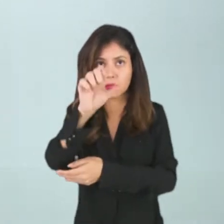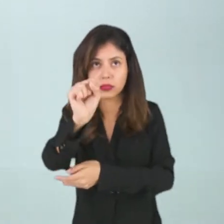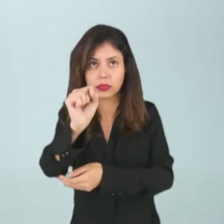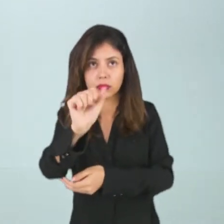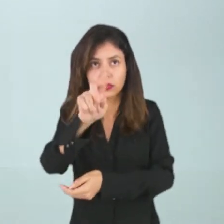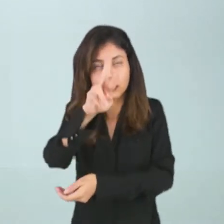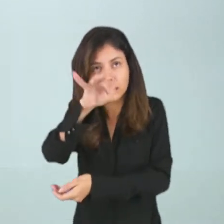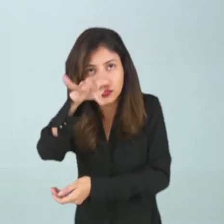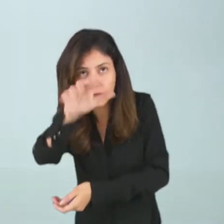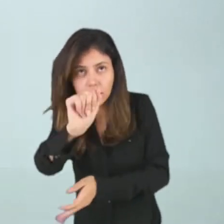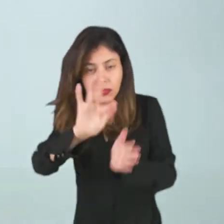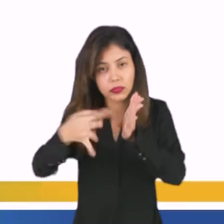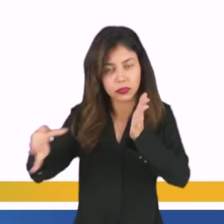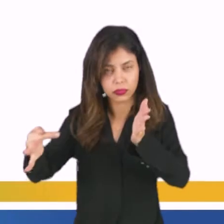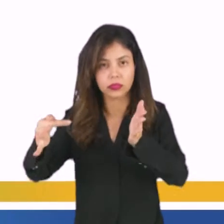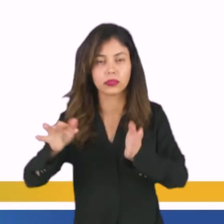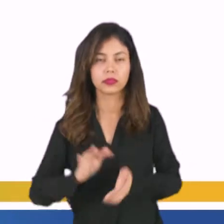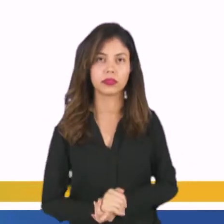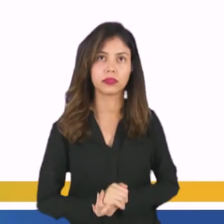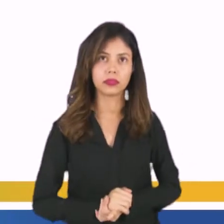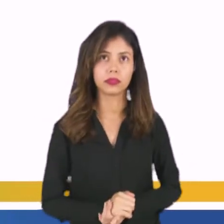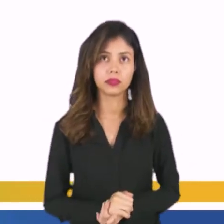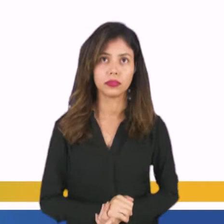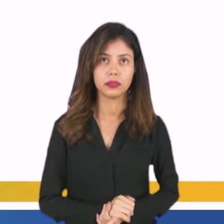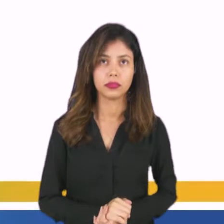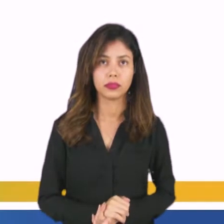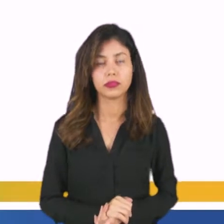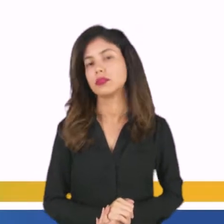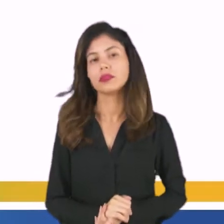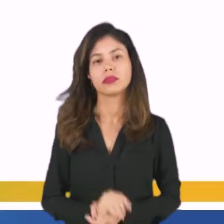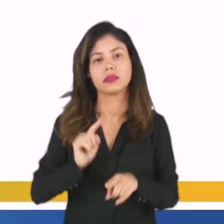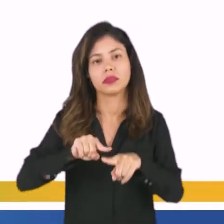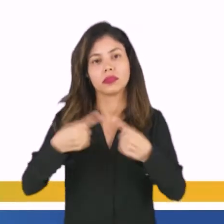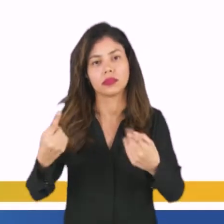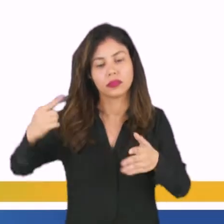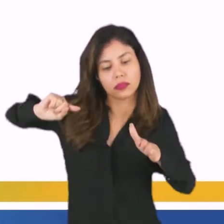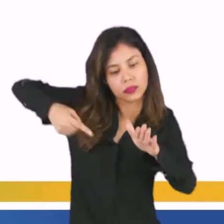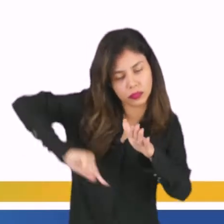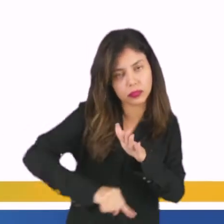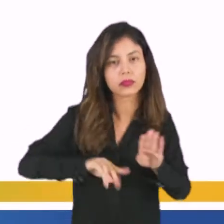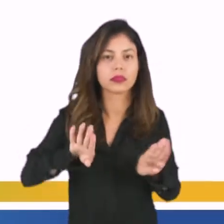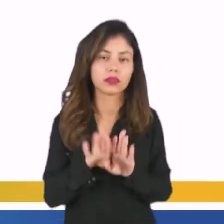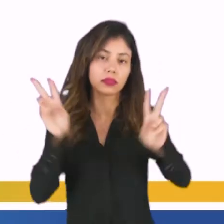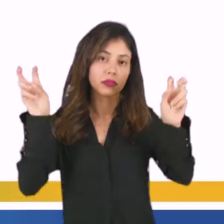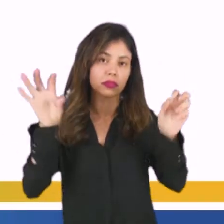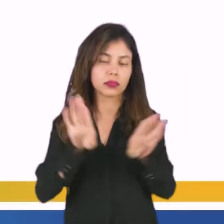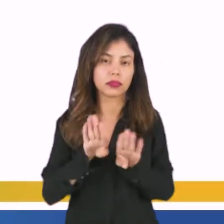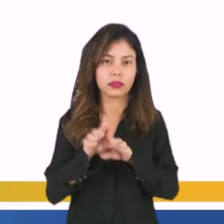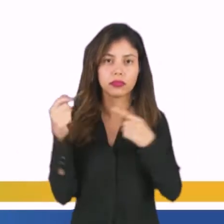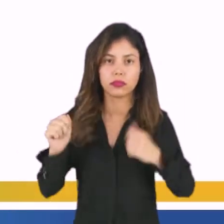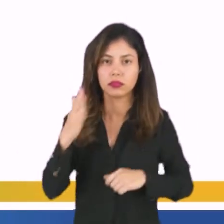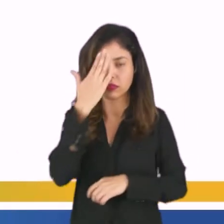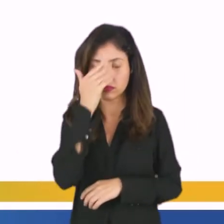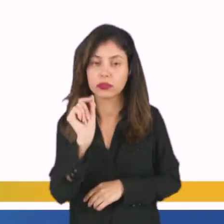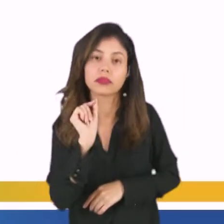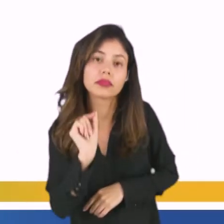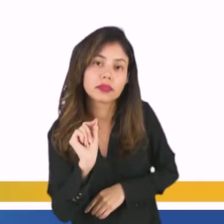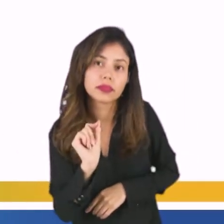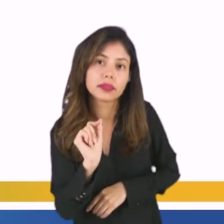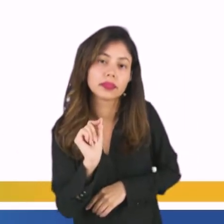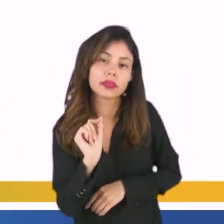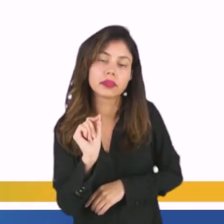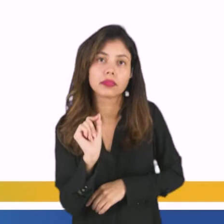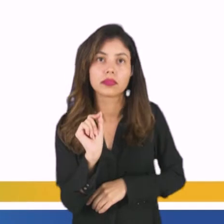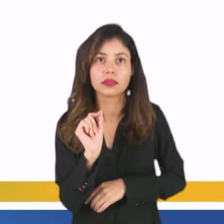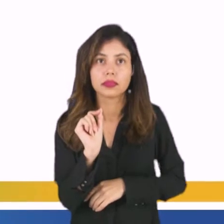as progressões aritméticas são funções. Para nós aprofundarmos sobre essa temática, é necessário que nós